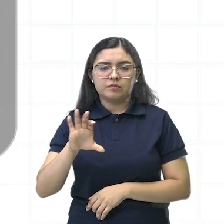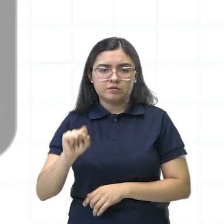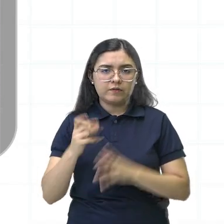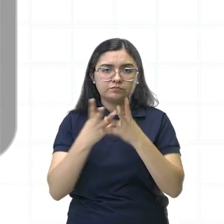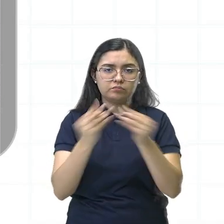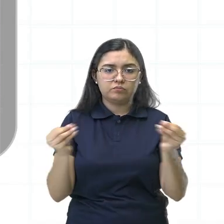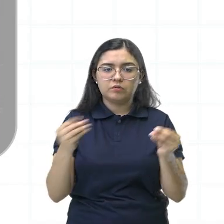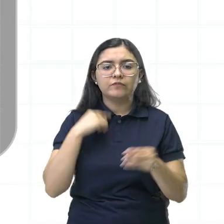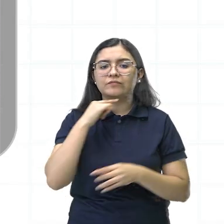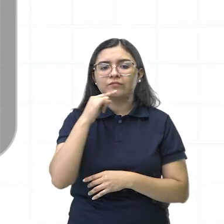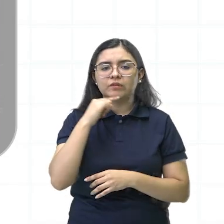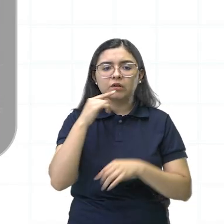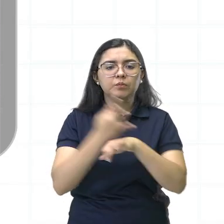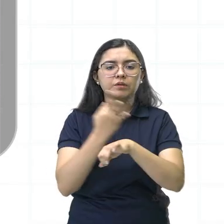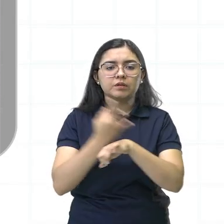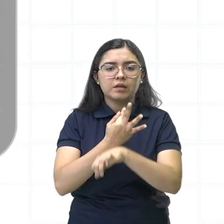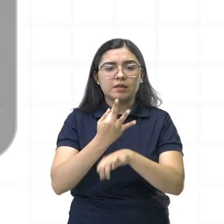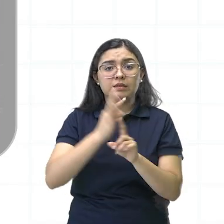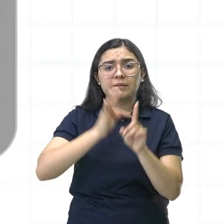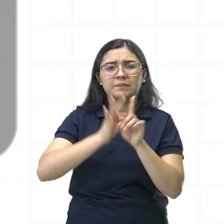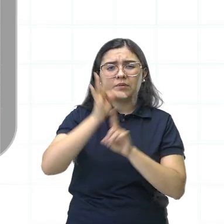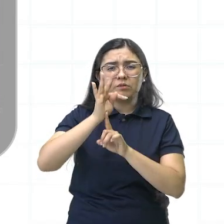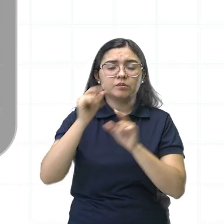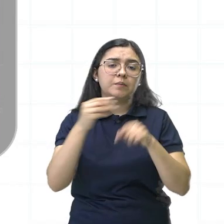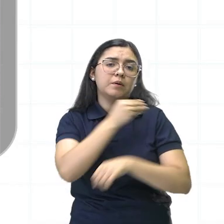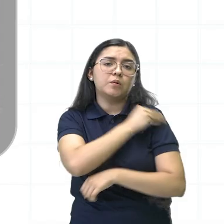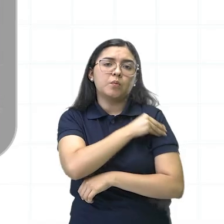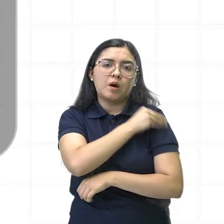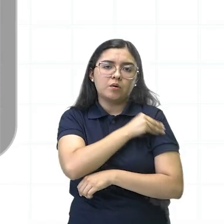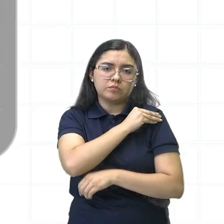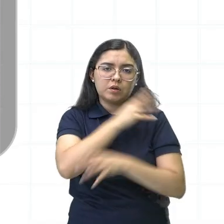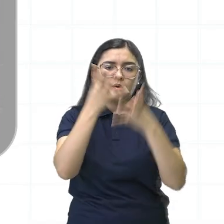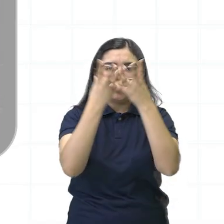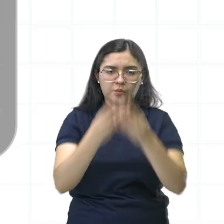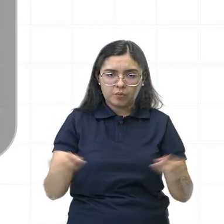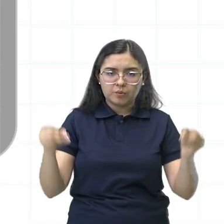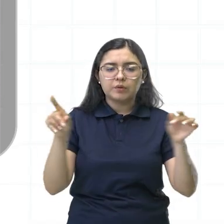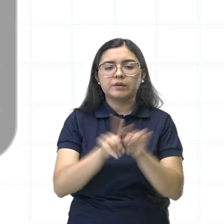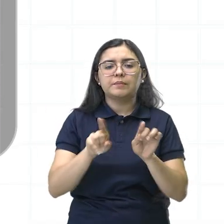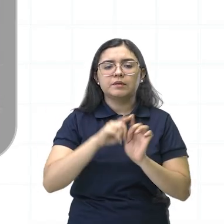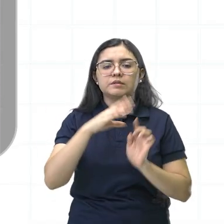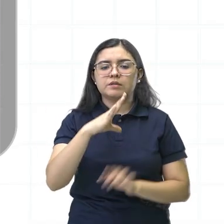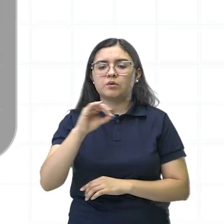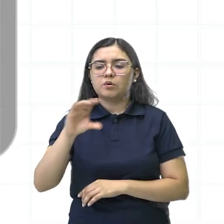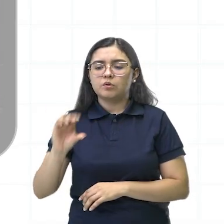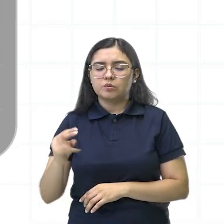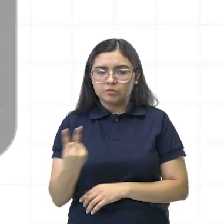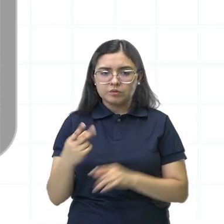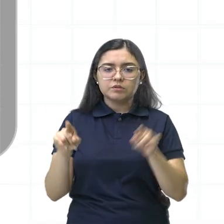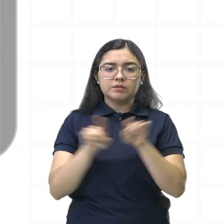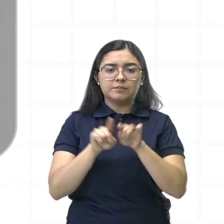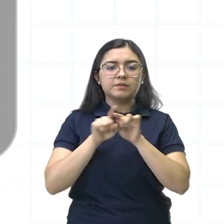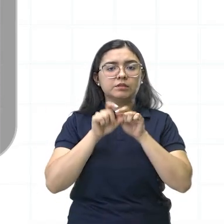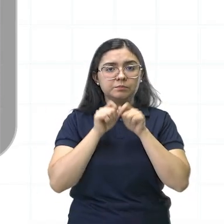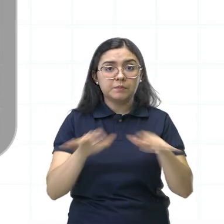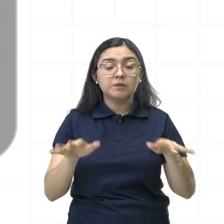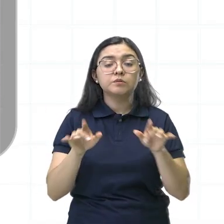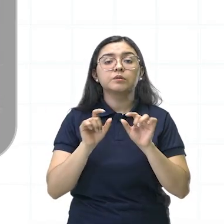alta temperatura. O álcool vai evaporar e o gás carbônico se expande,